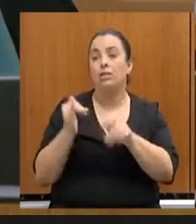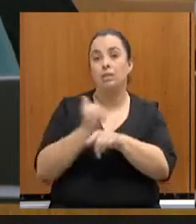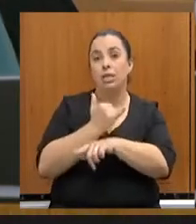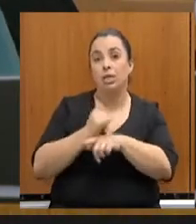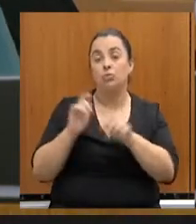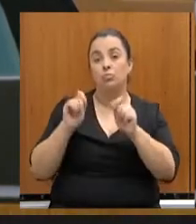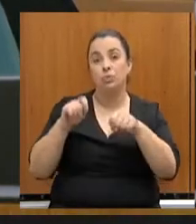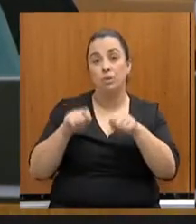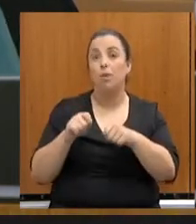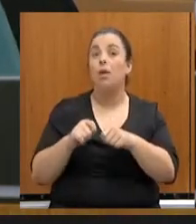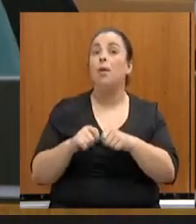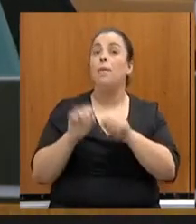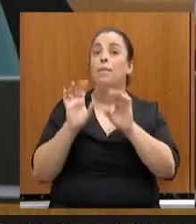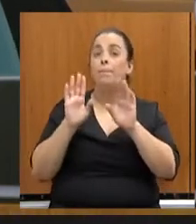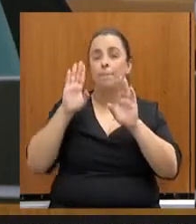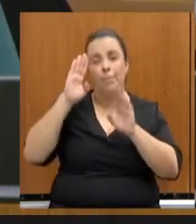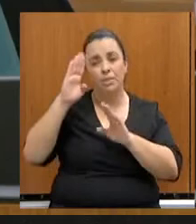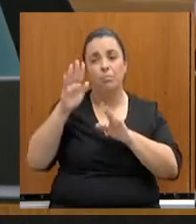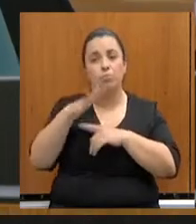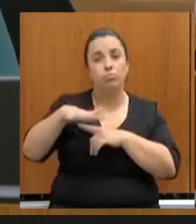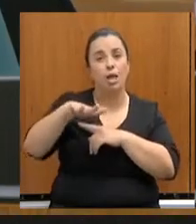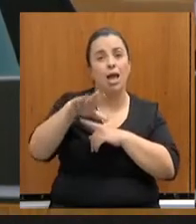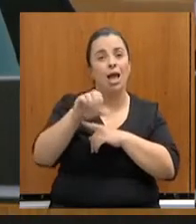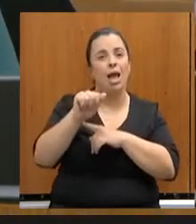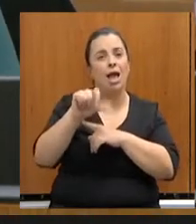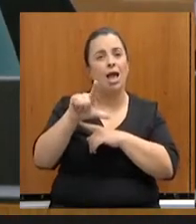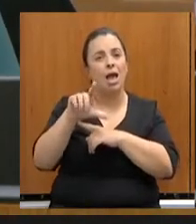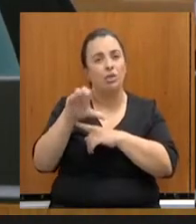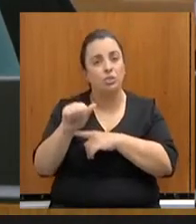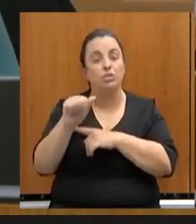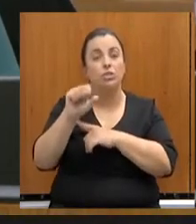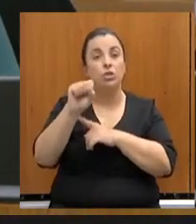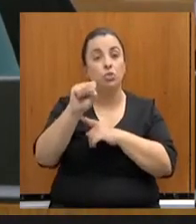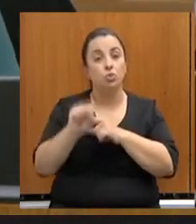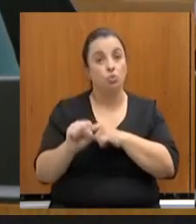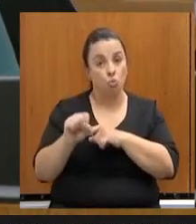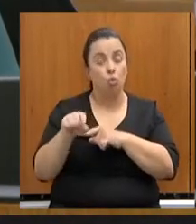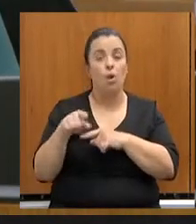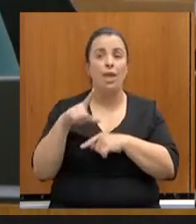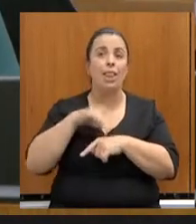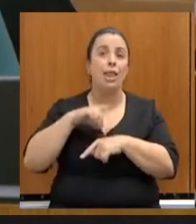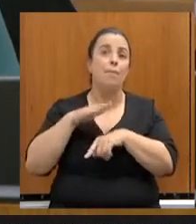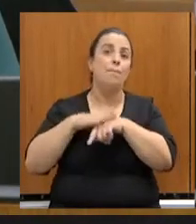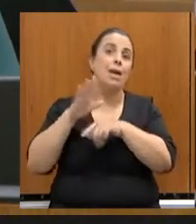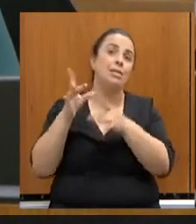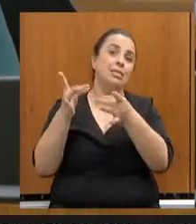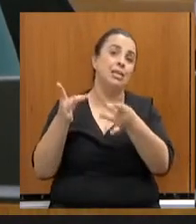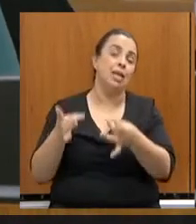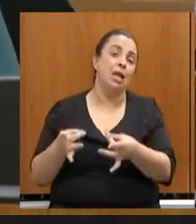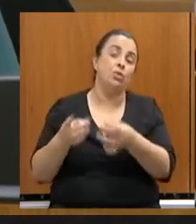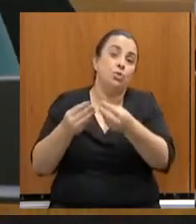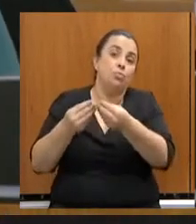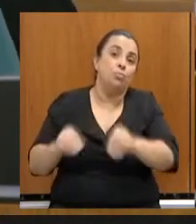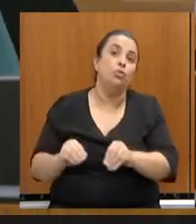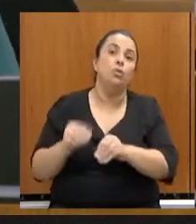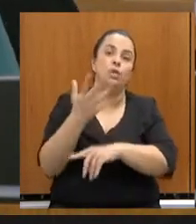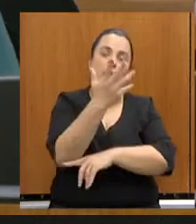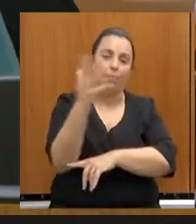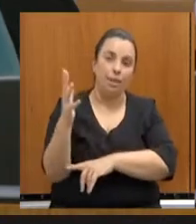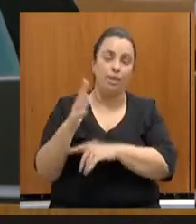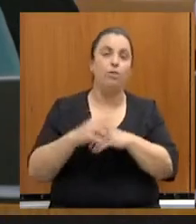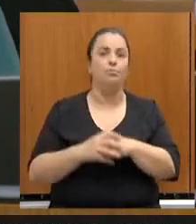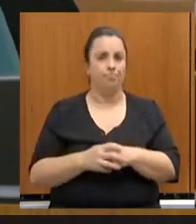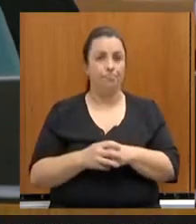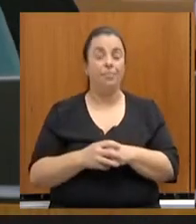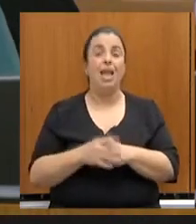na alça Sul que é uma alça onde né você inclusive detalha mas a questão ambiental amanhã